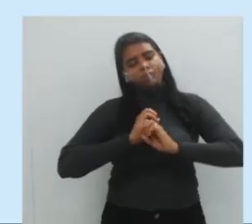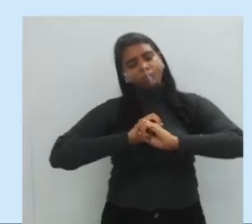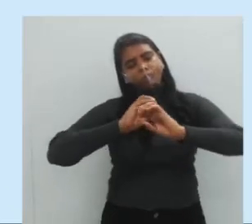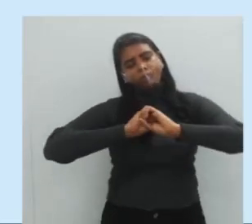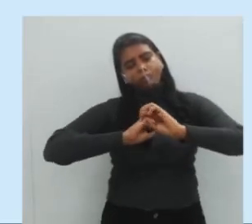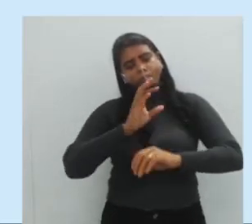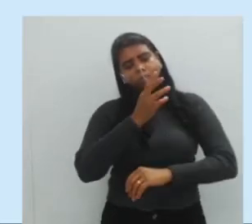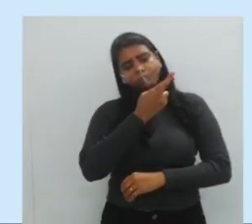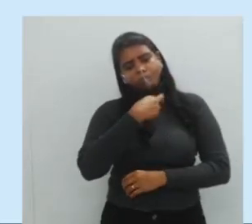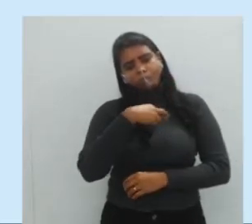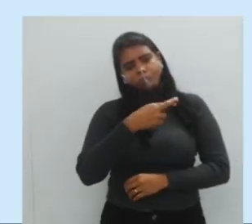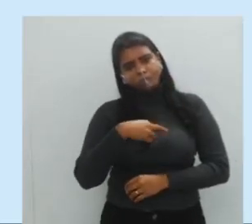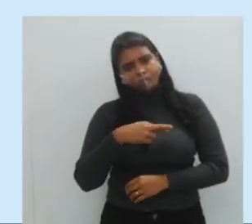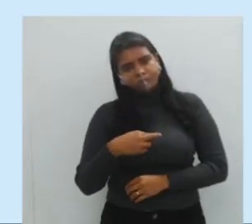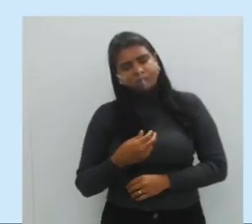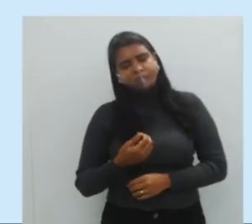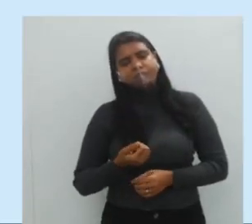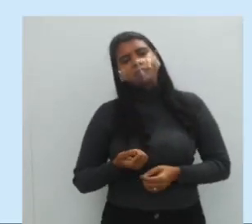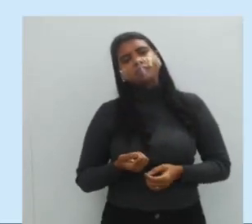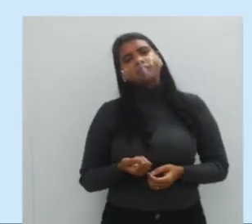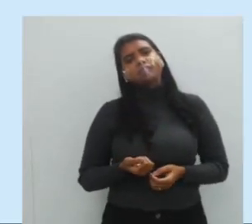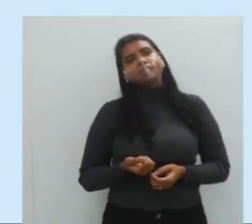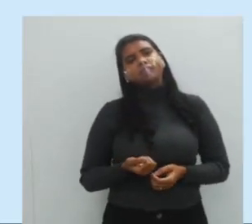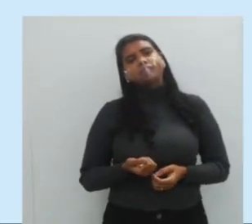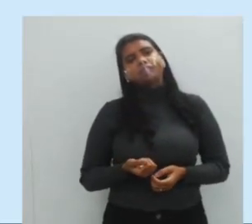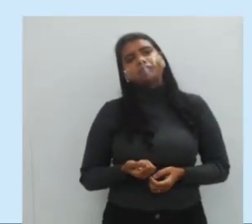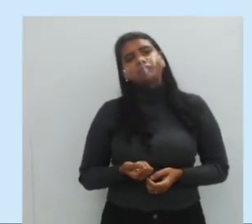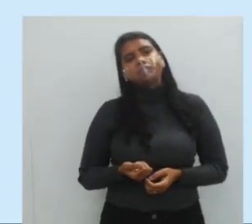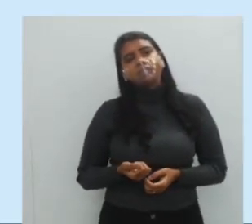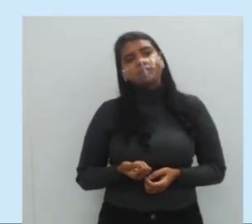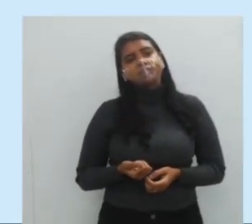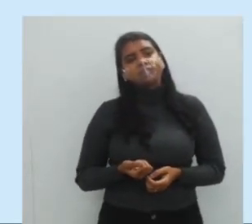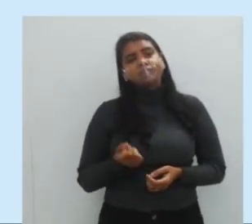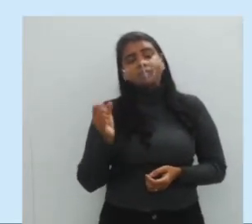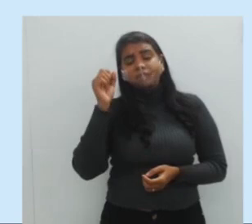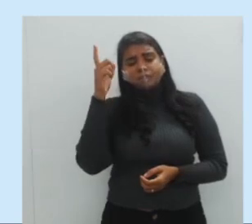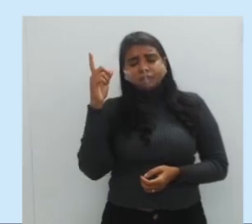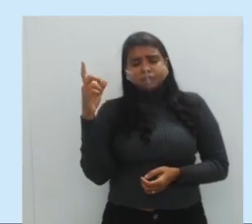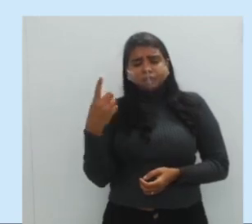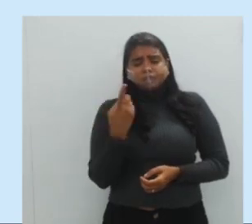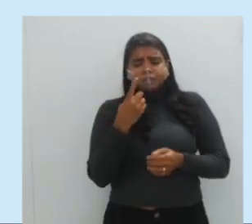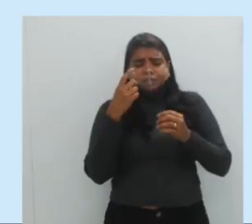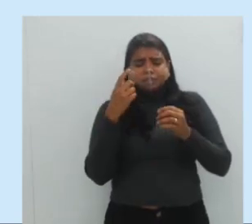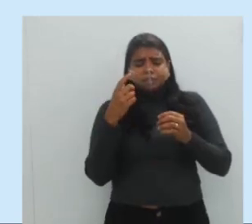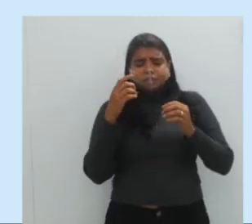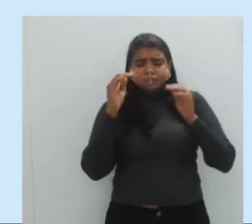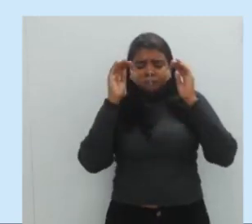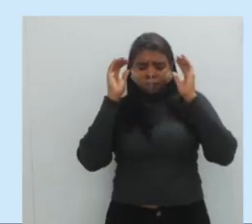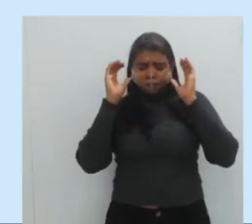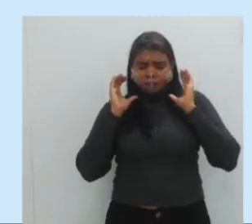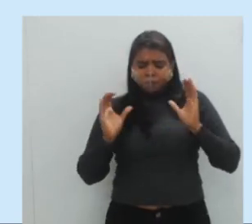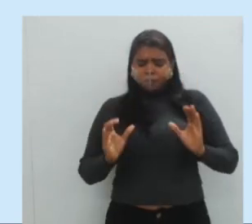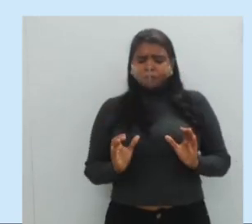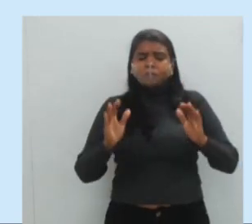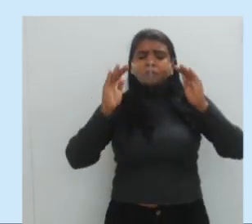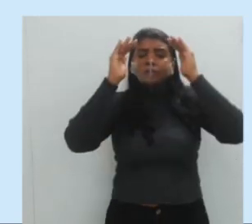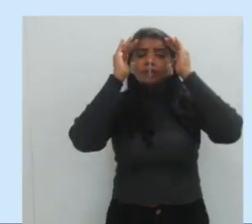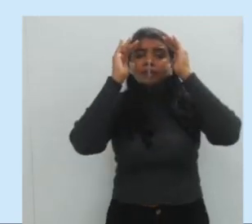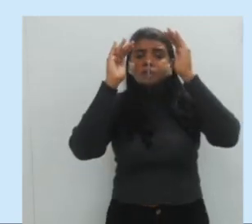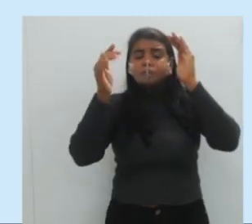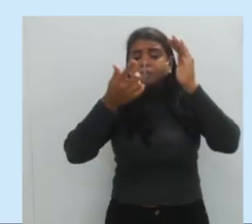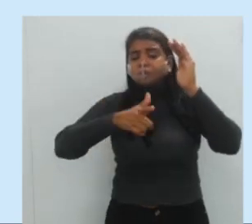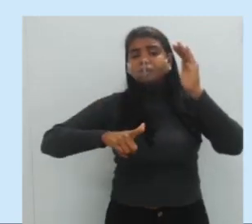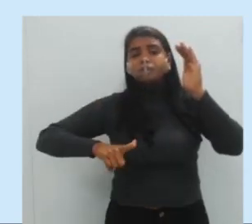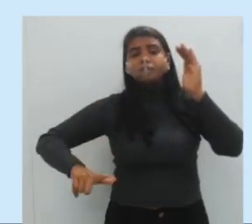O ensino religioso, as aulas de ensino religioso, elas despertam em nós o respeito aos